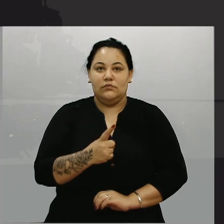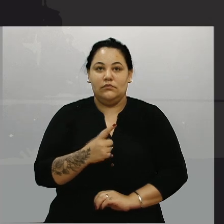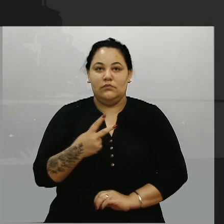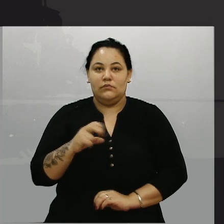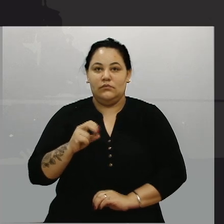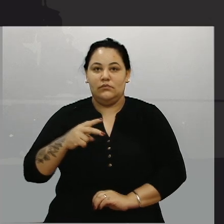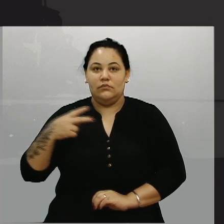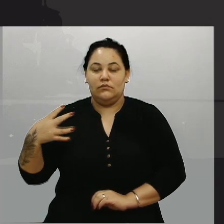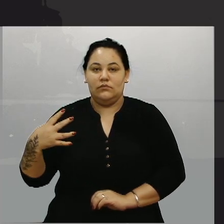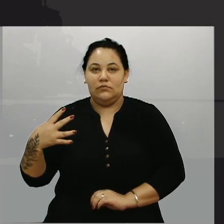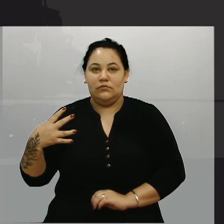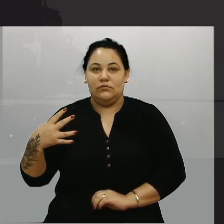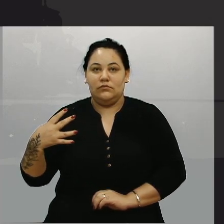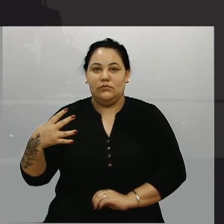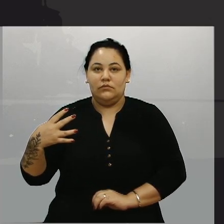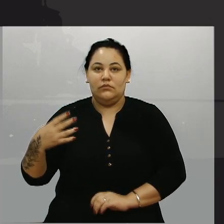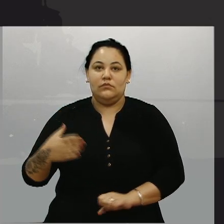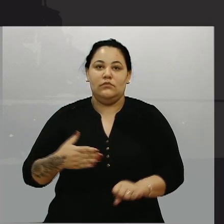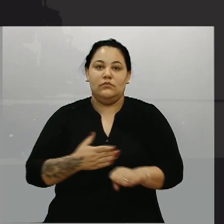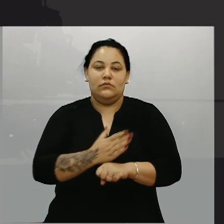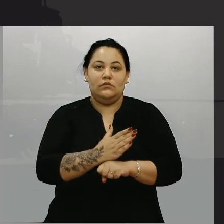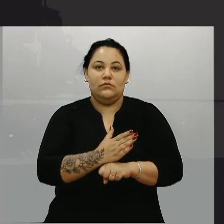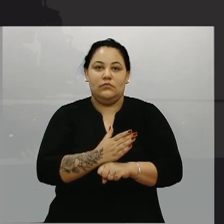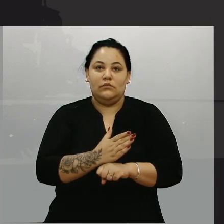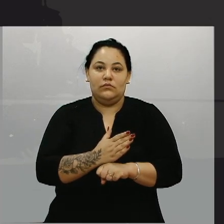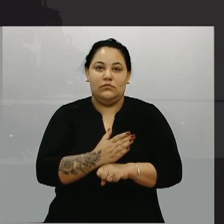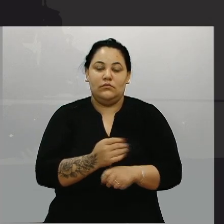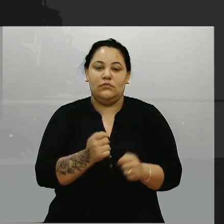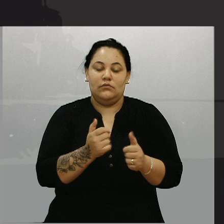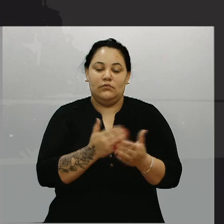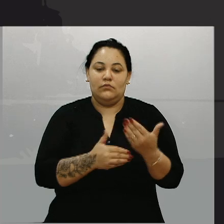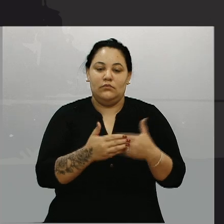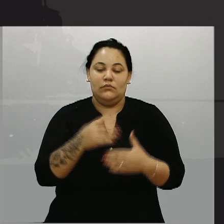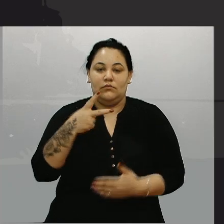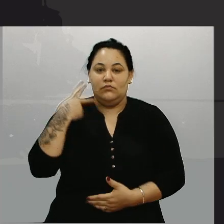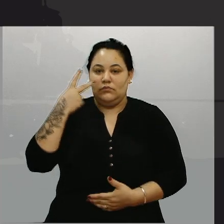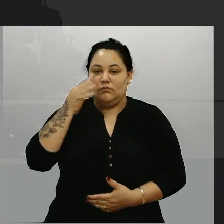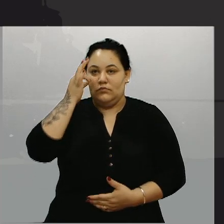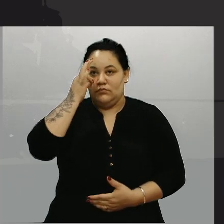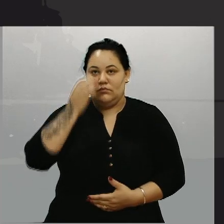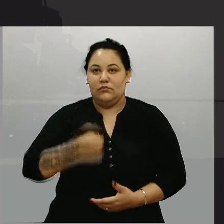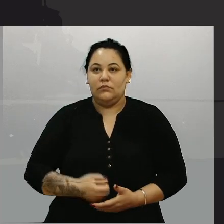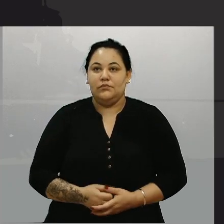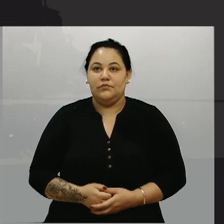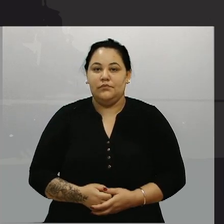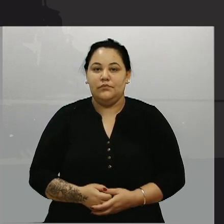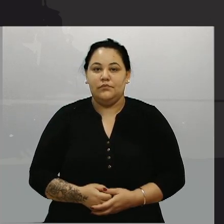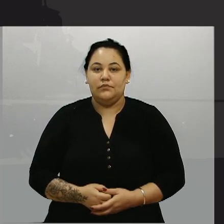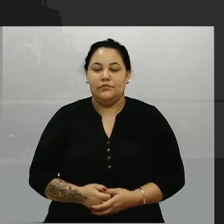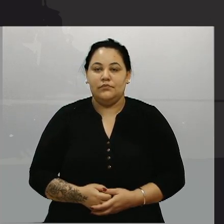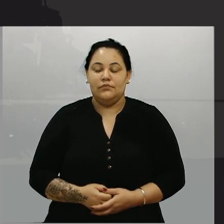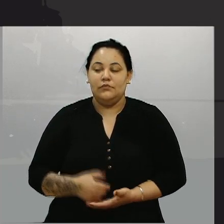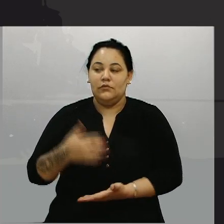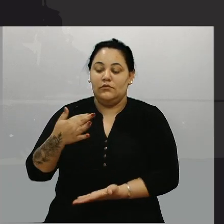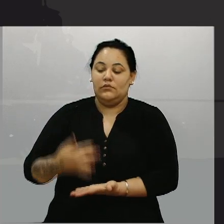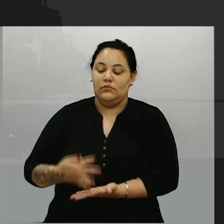51/2024 foi aprovado por unanimidade dos vereadores presentes. Com a